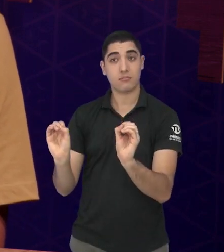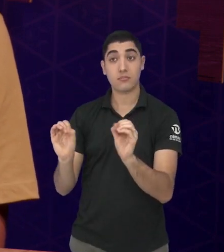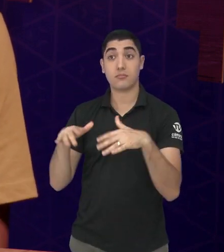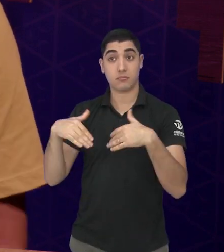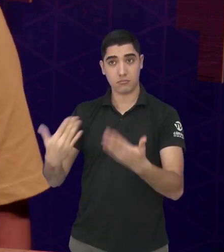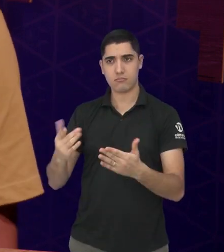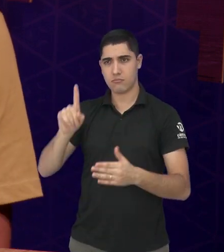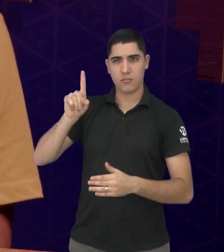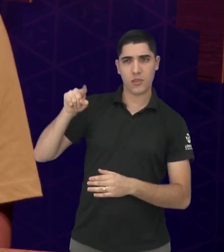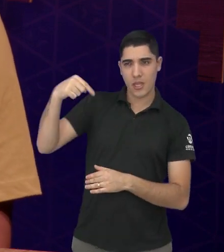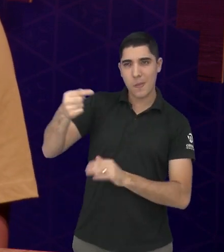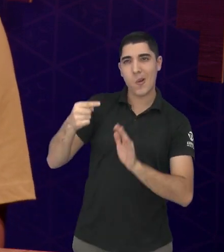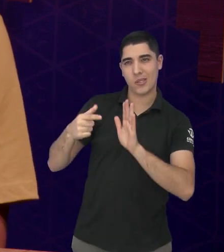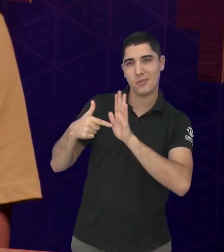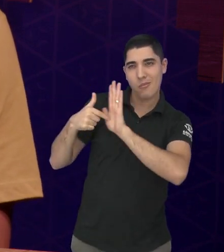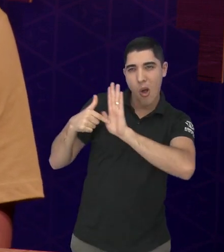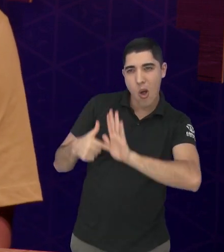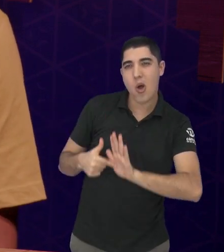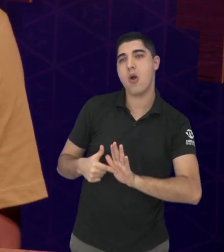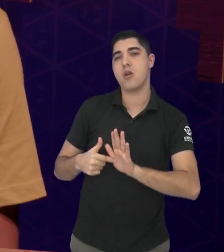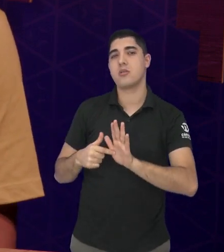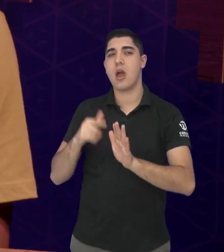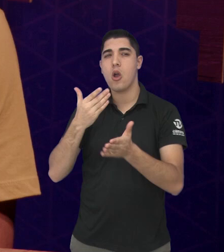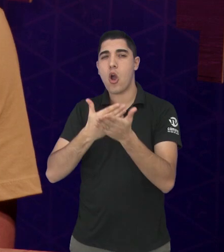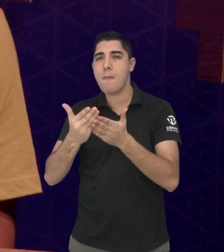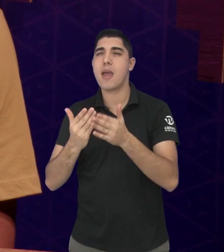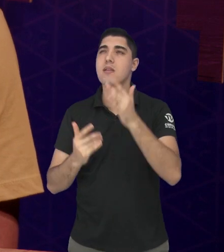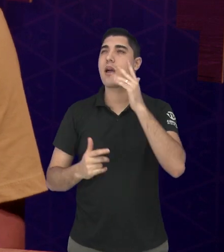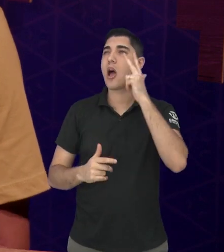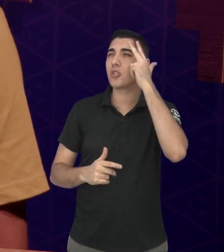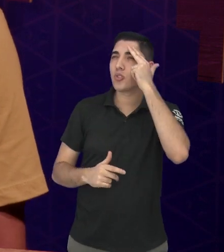mostra em alguns momentos nos flashbacks